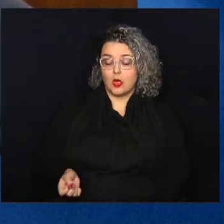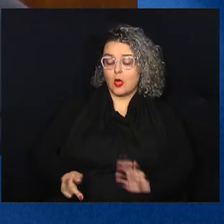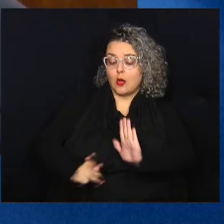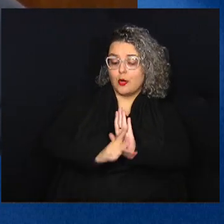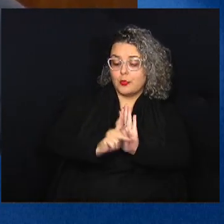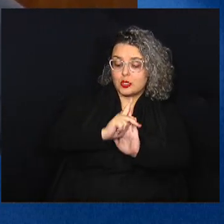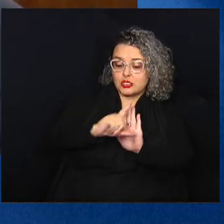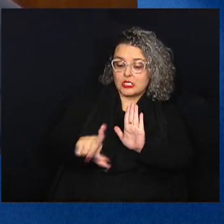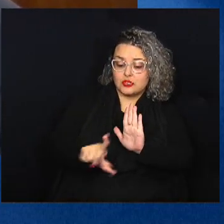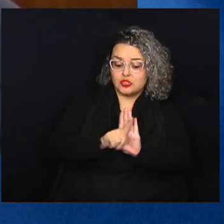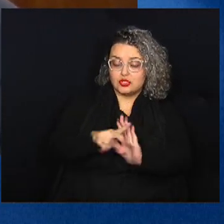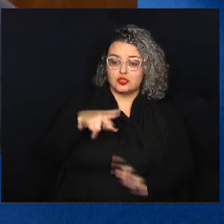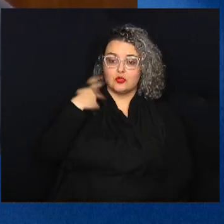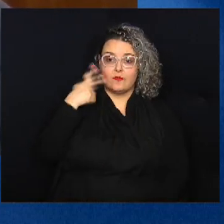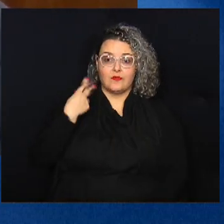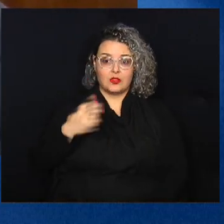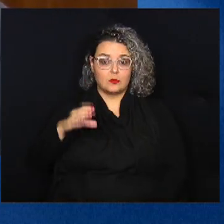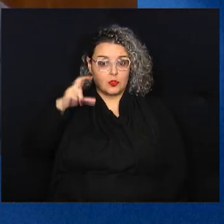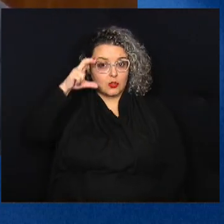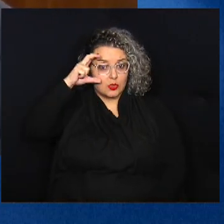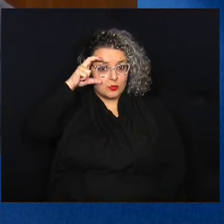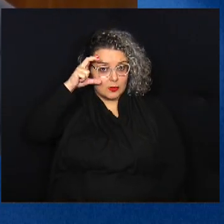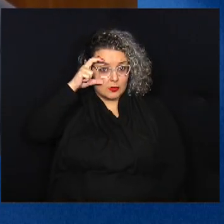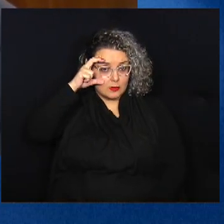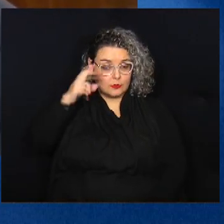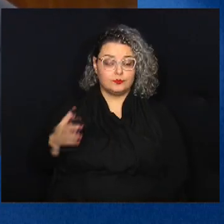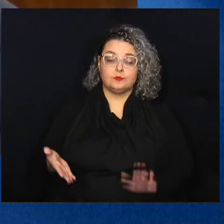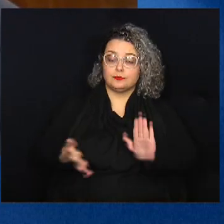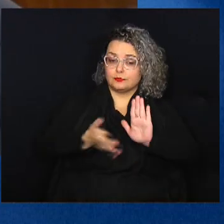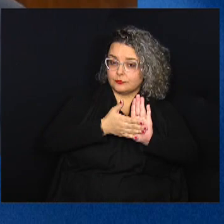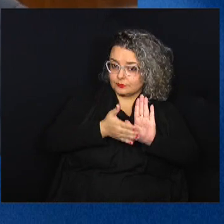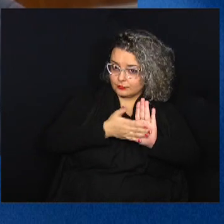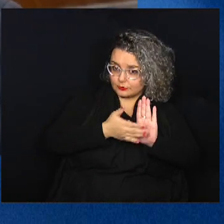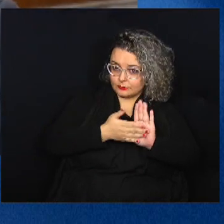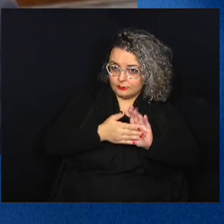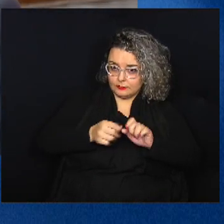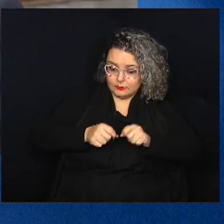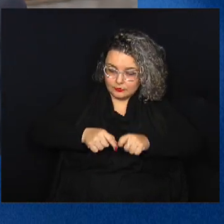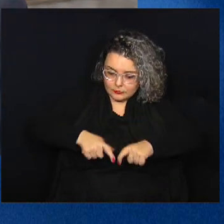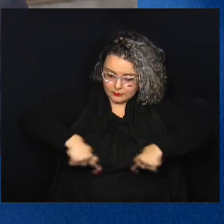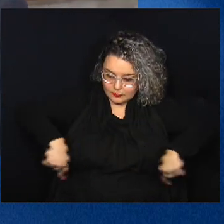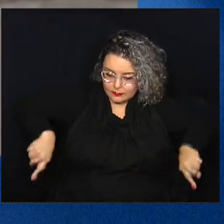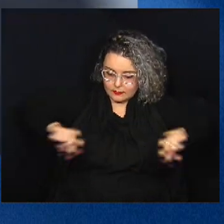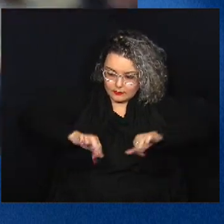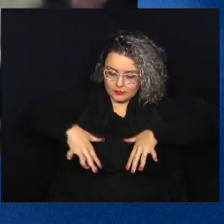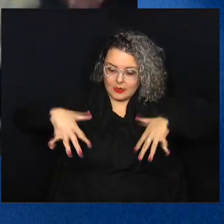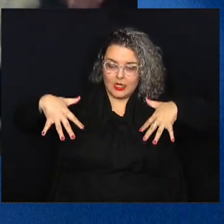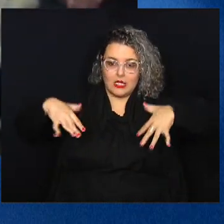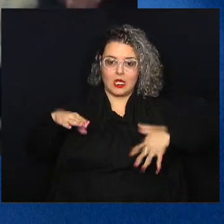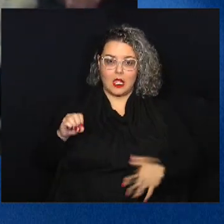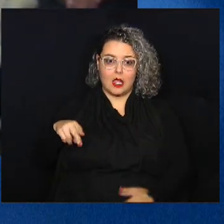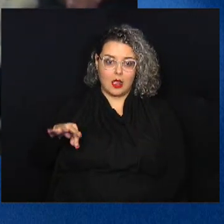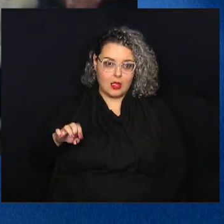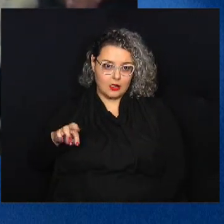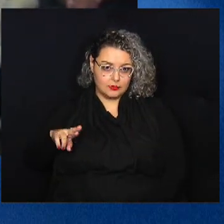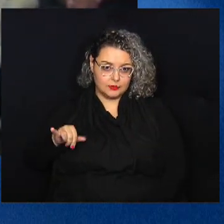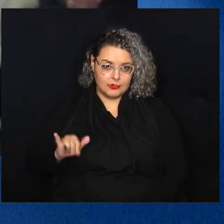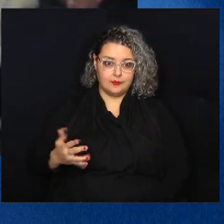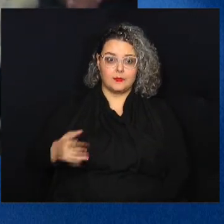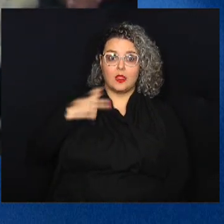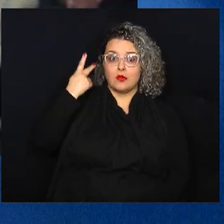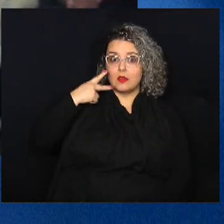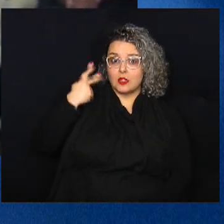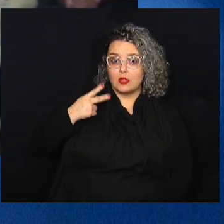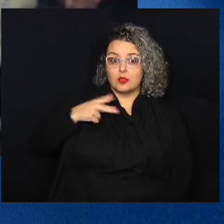lei de autoria do vereador Carlinhos Camelô propõe a Arena Country na cidade. Vereador Permínio